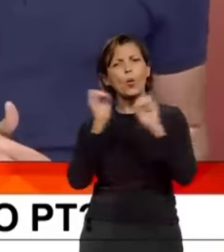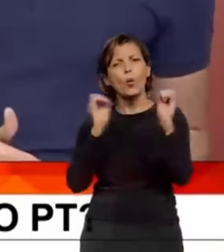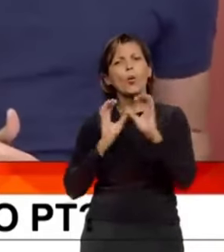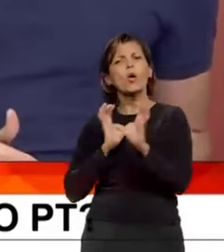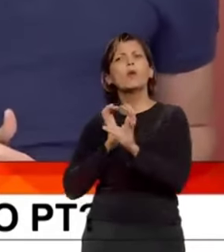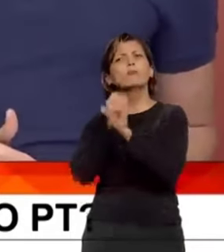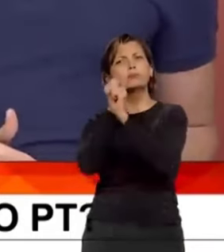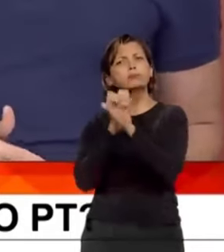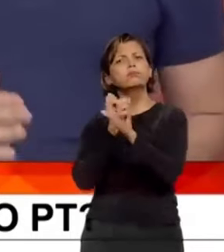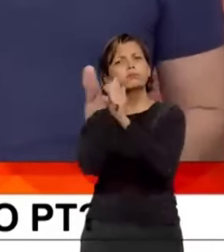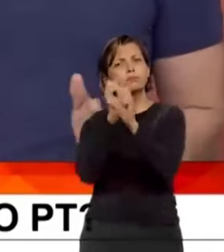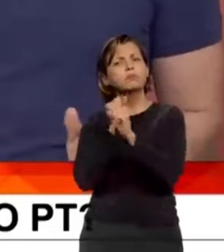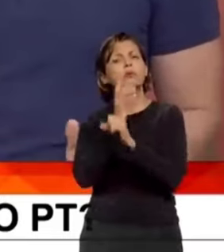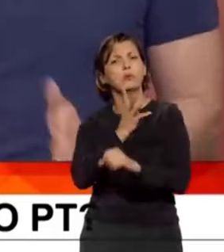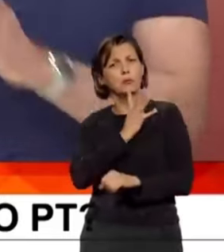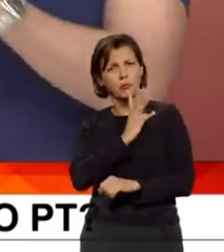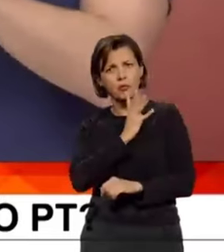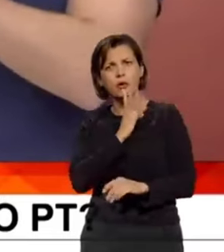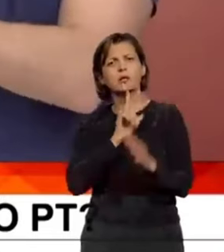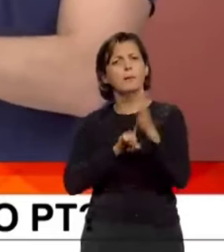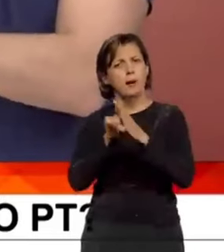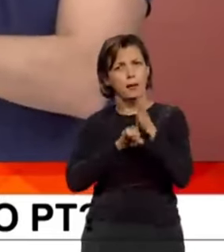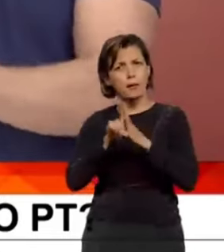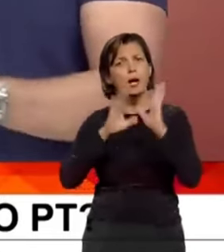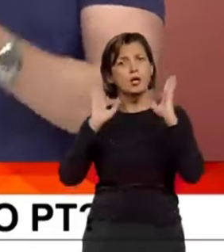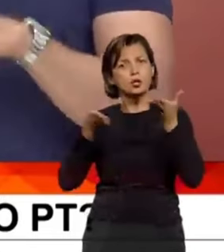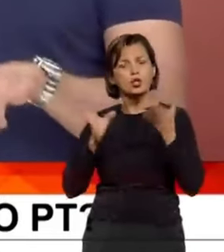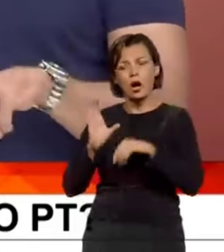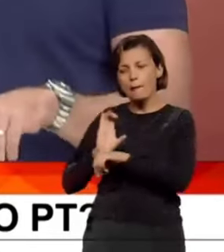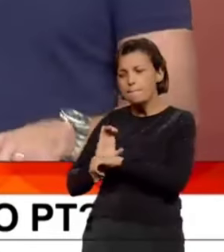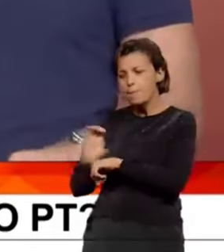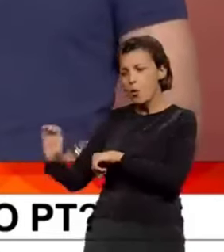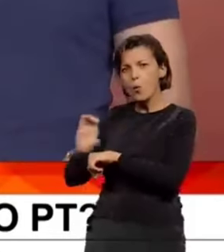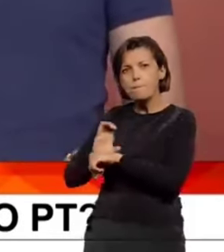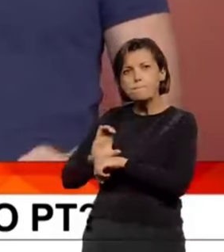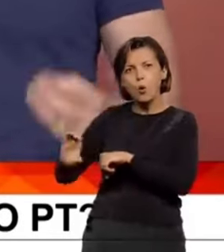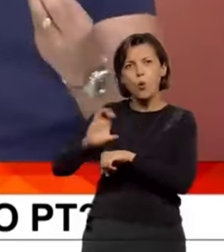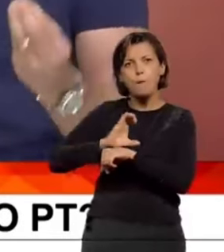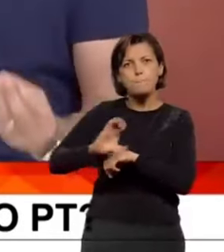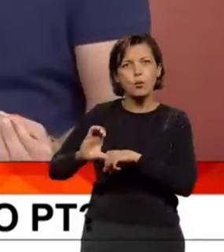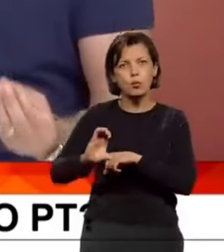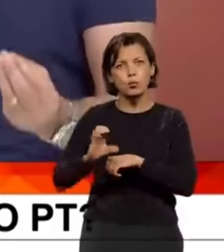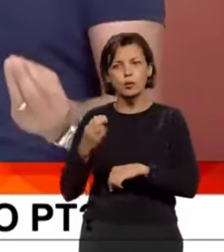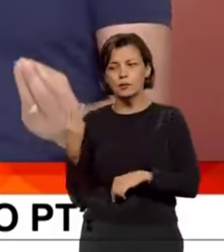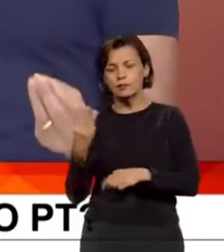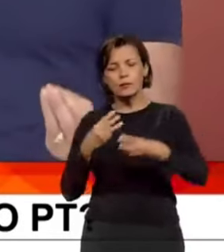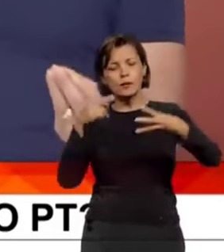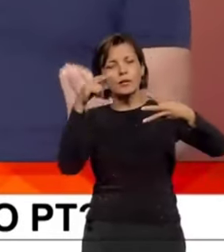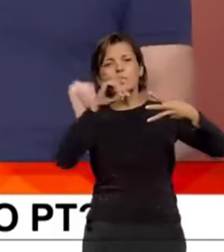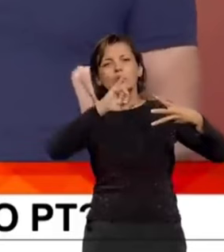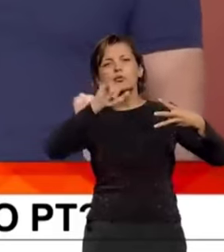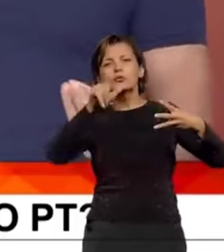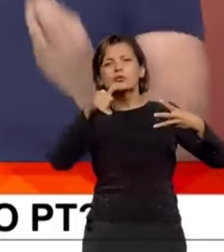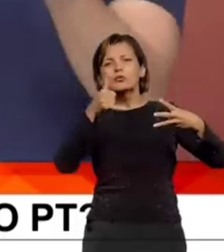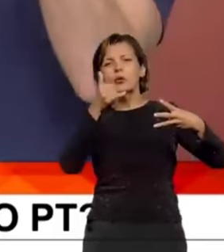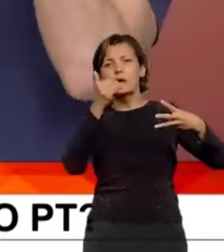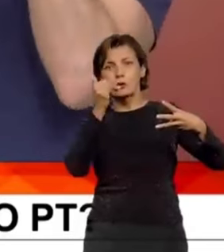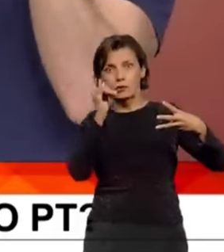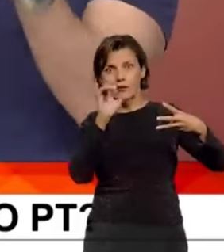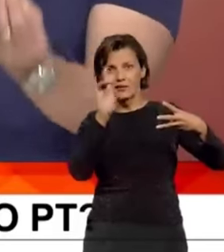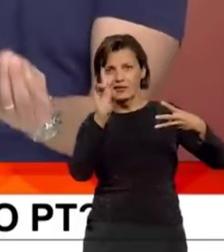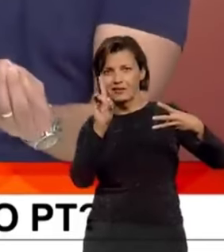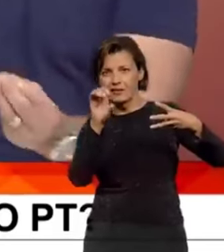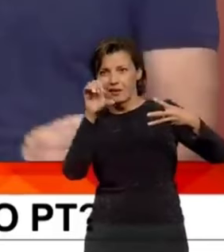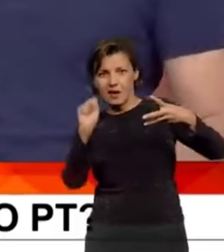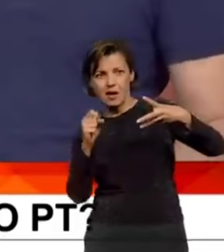é exatamente os números investiram nas grandes empresas Quais empresas no próprio dono da JBS